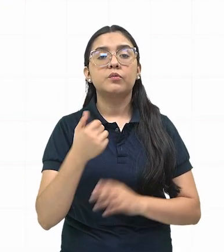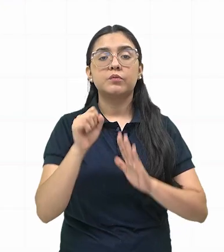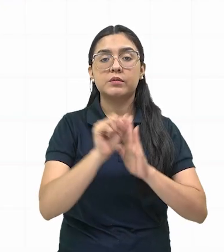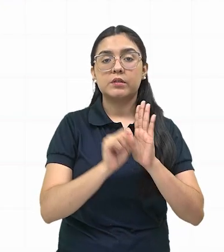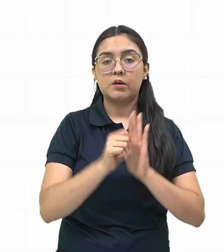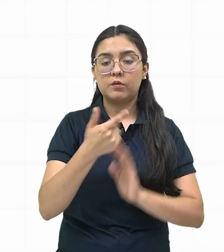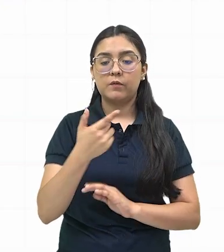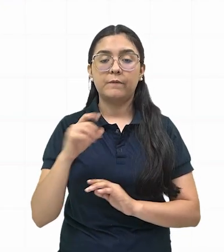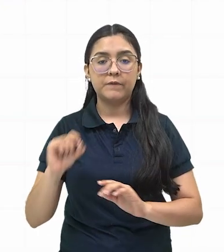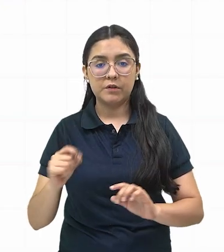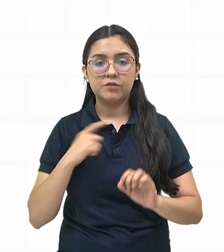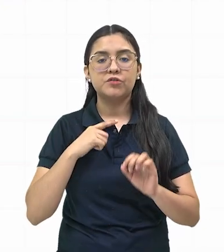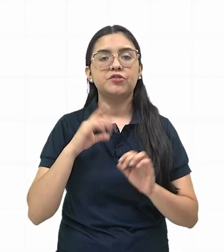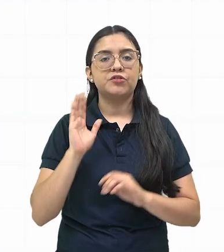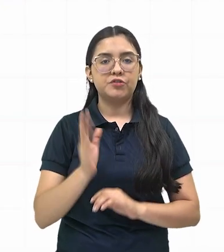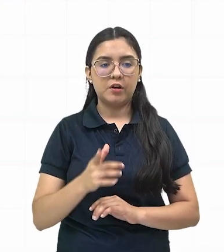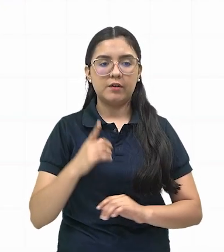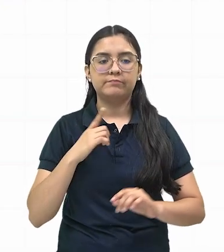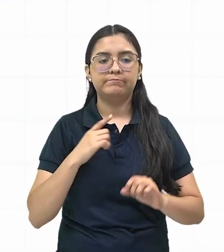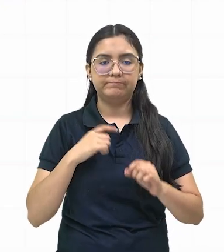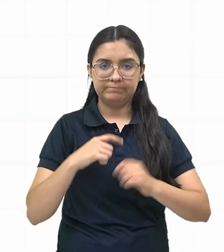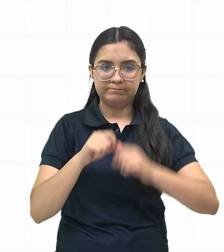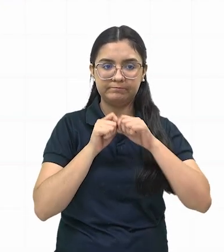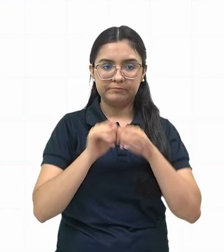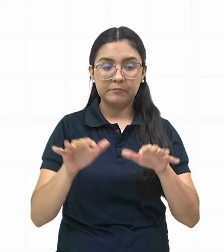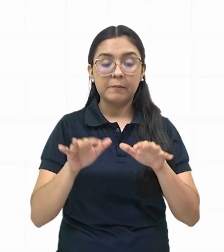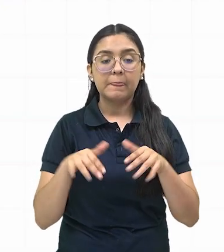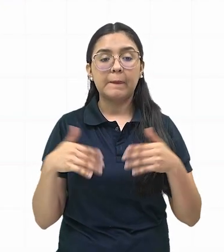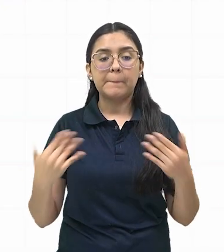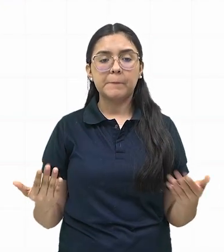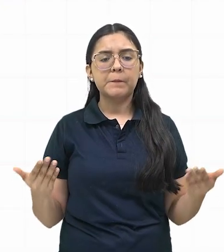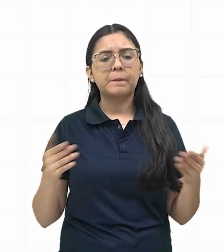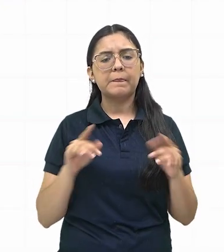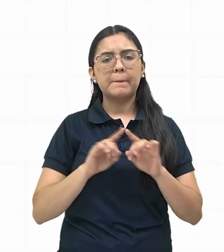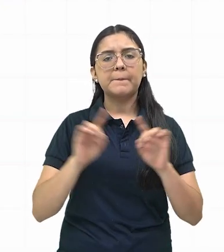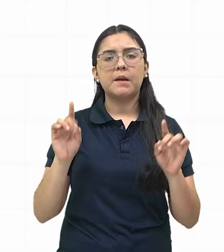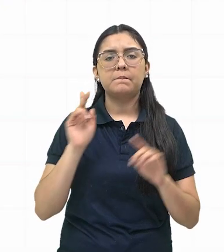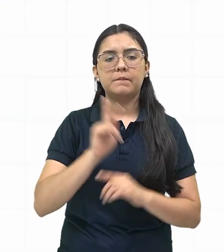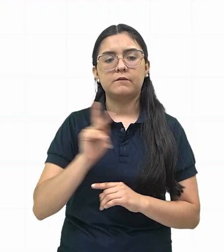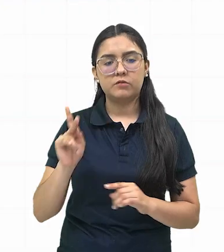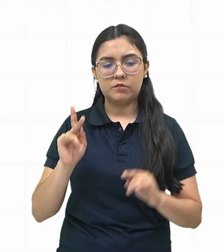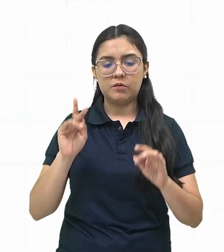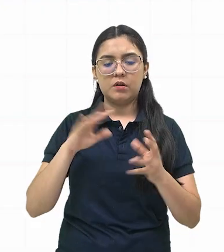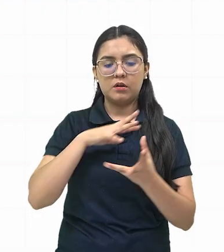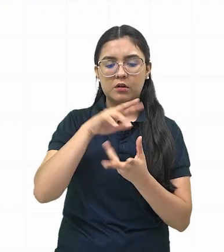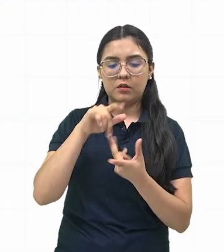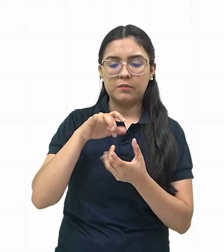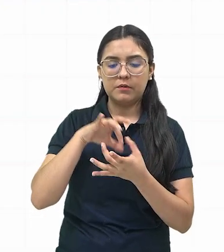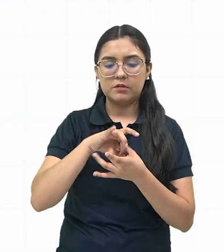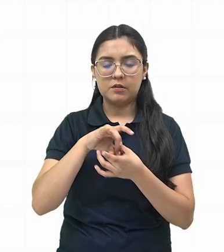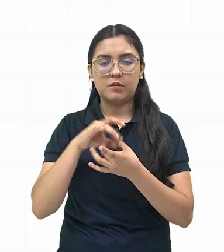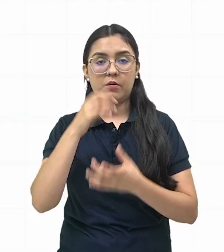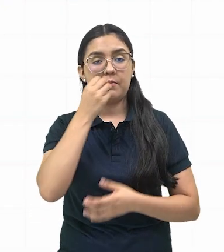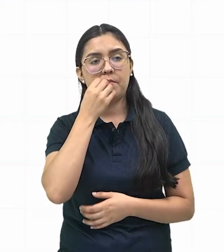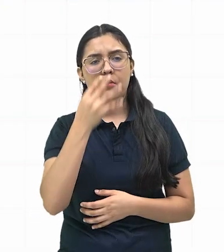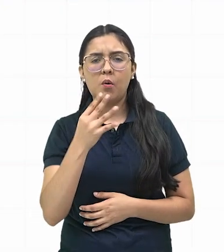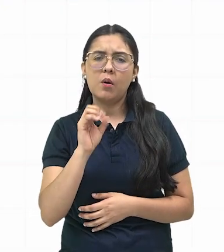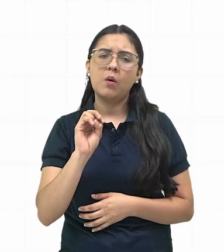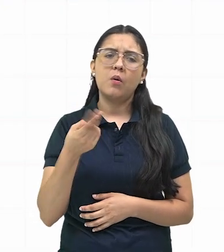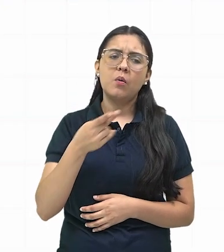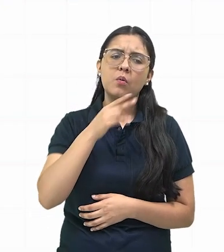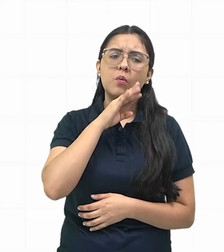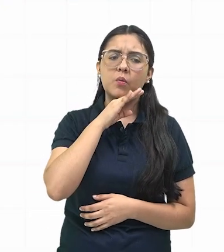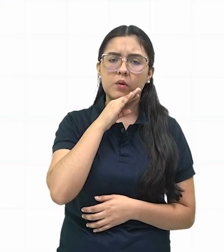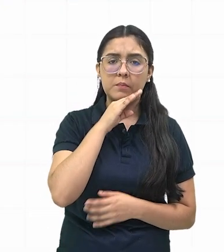está consolidada, certo? Bem, professor, a globalização ela é boa ou ela é ruim?